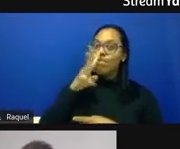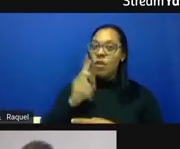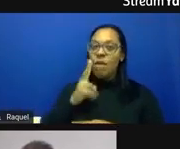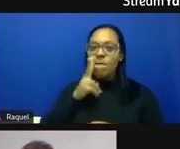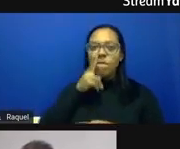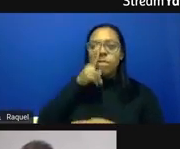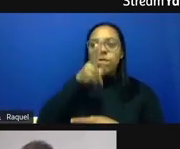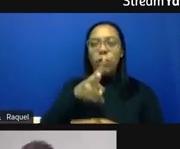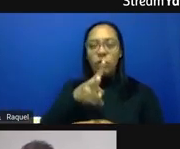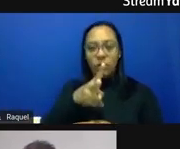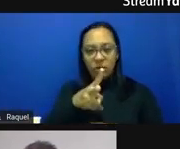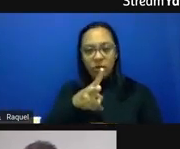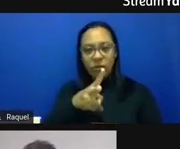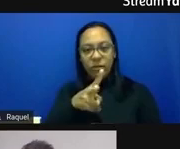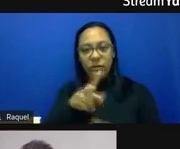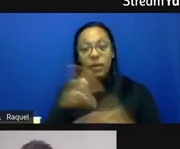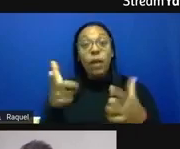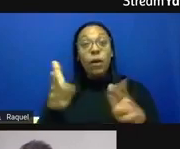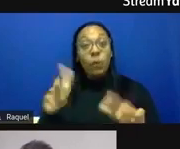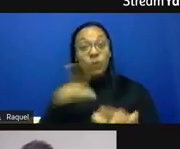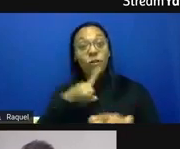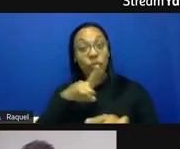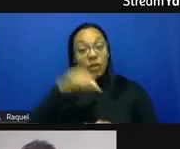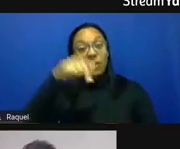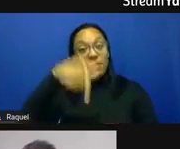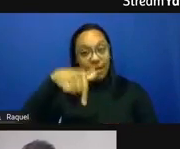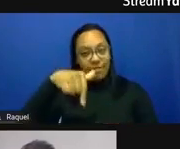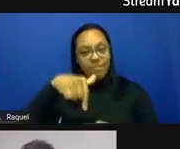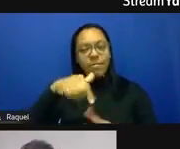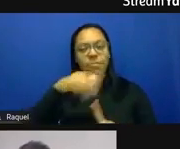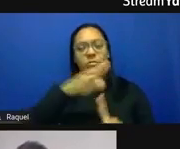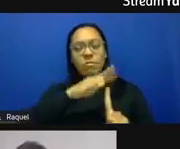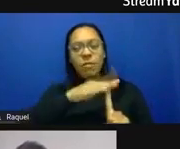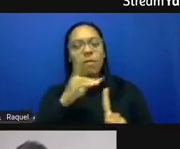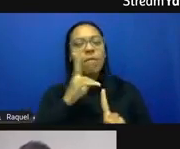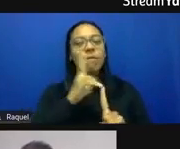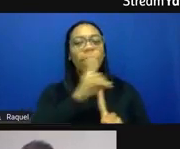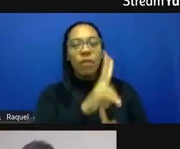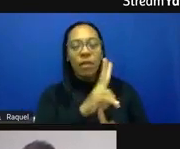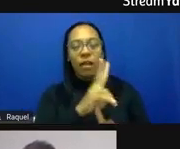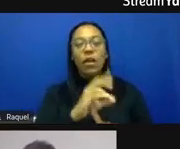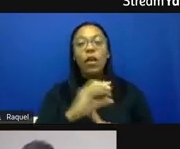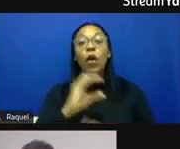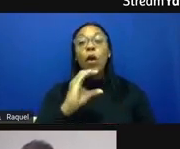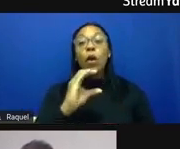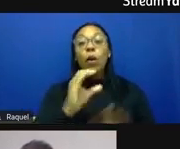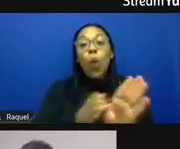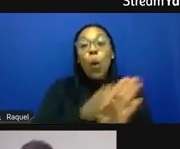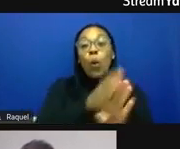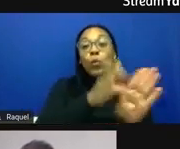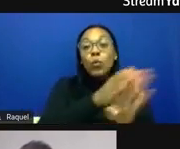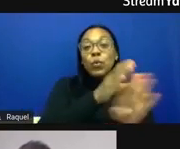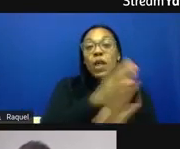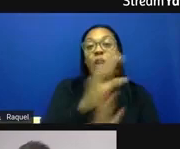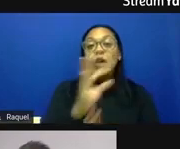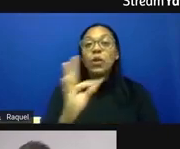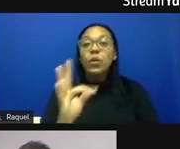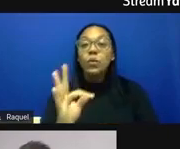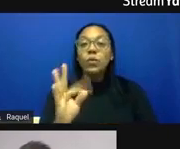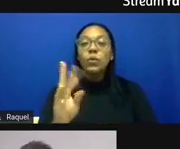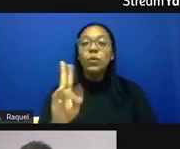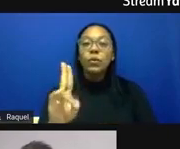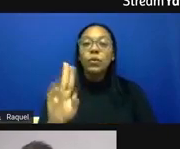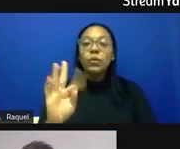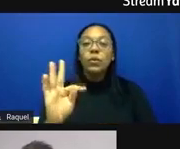quando tivemos a oportunidade de receber aqui na comarca, por uma iniciativa de um conselho tutelar do município de Paula Freitas, com apoio da prefeitura,